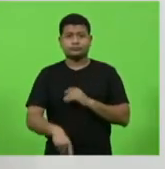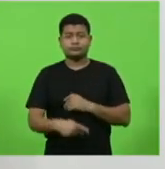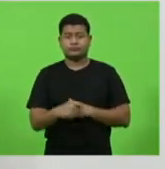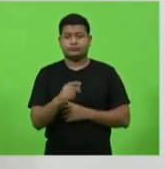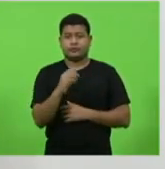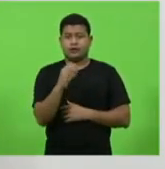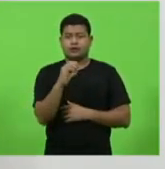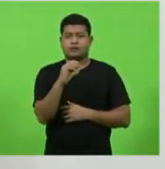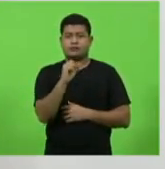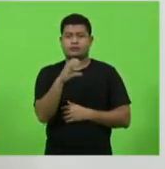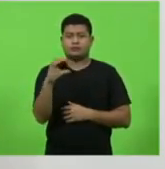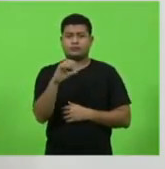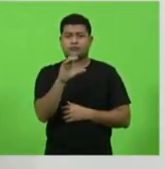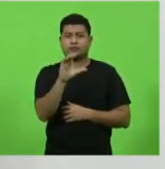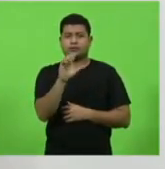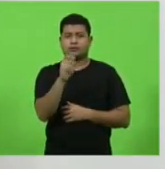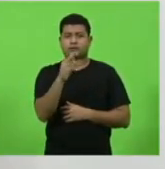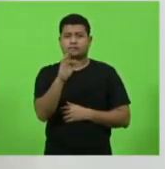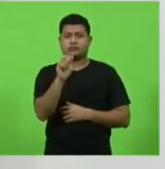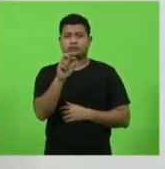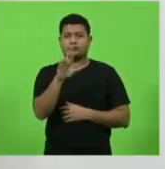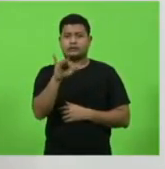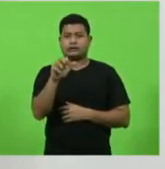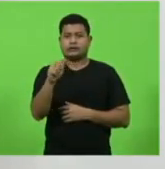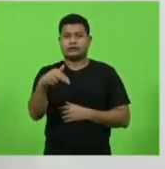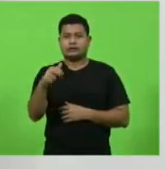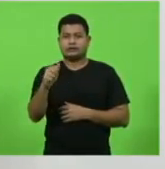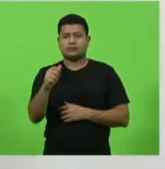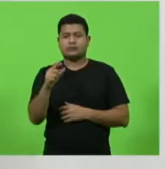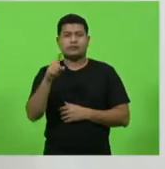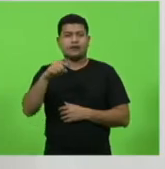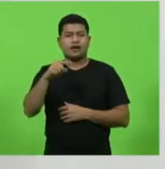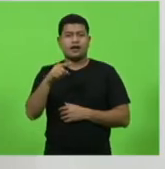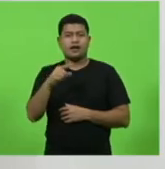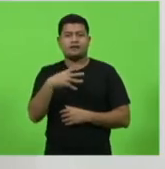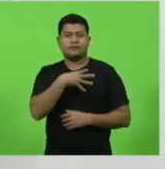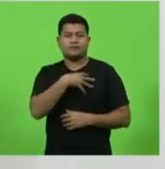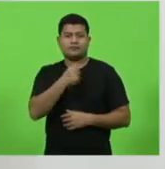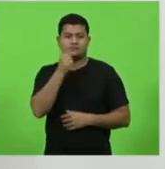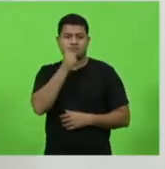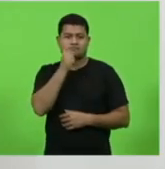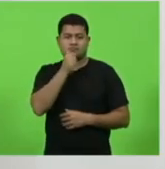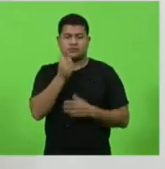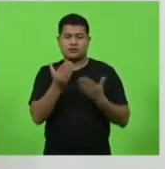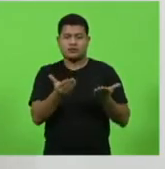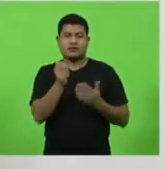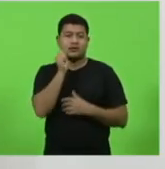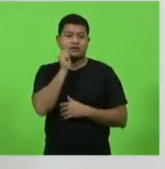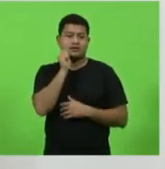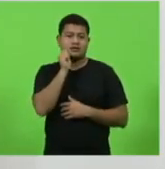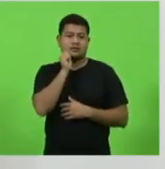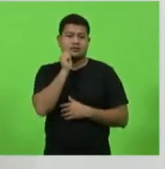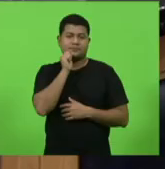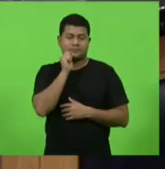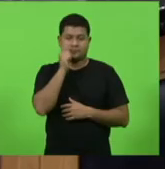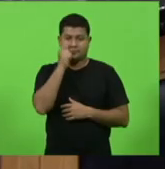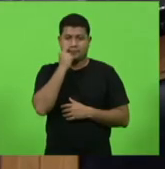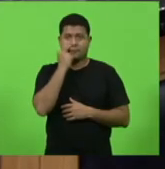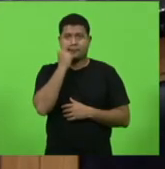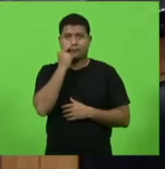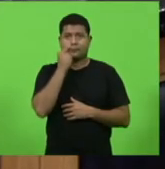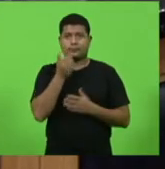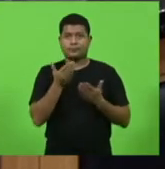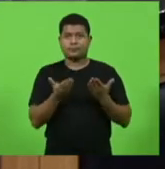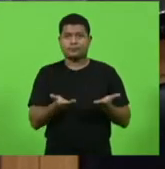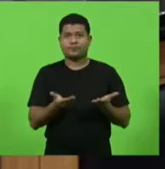filha, a linda, cabeluda filha da deputada Ana, a Catarina Campagnolo, que está aqui. Ela traz